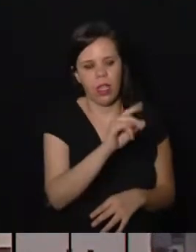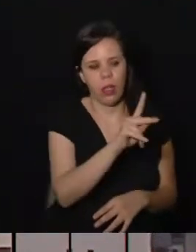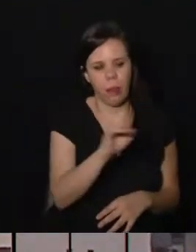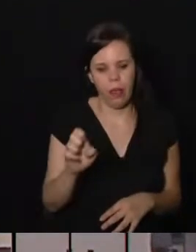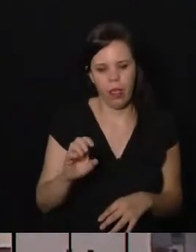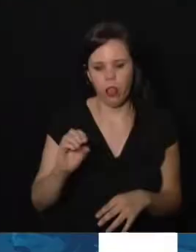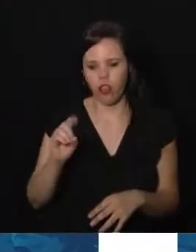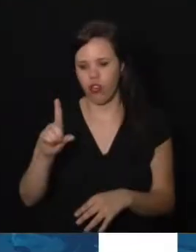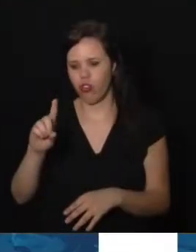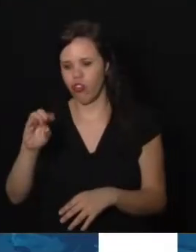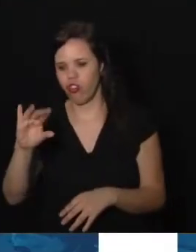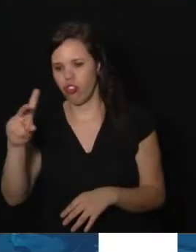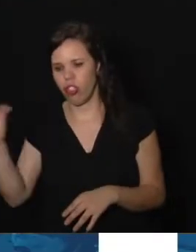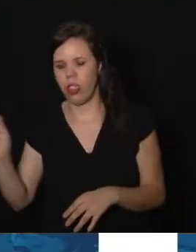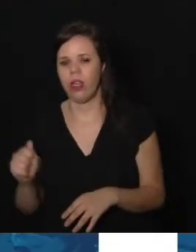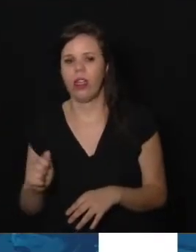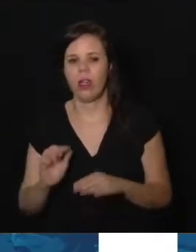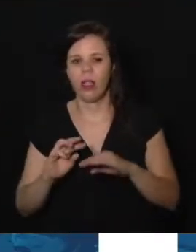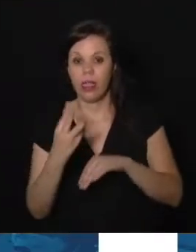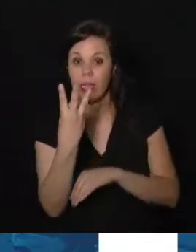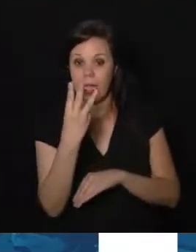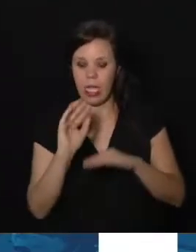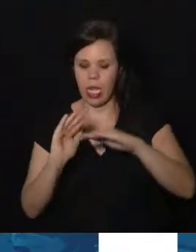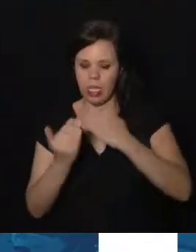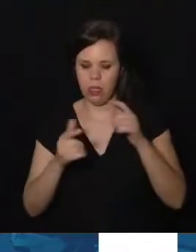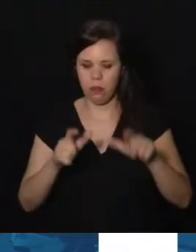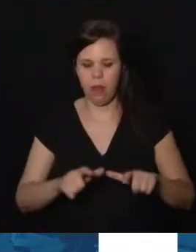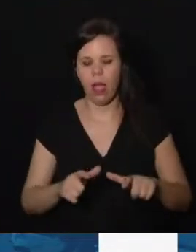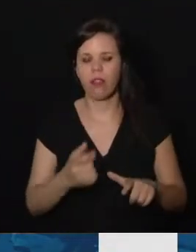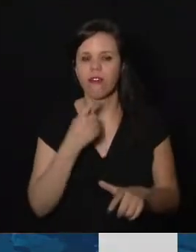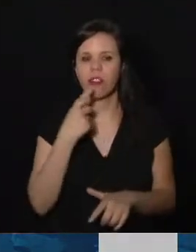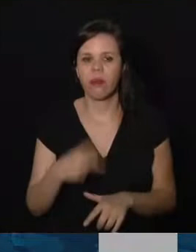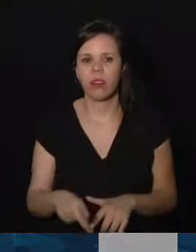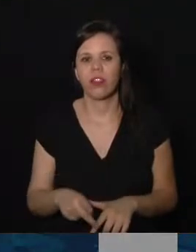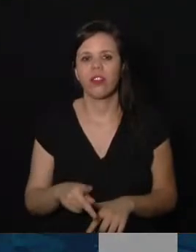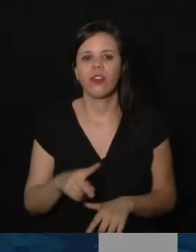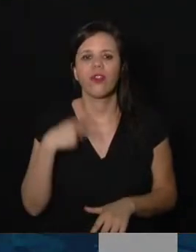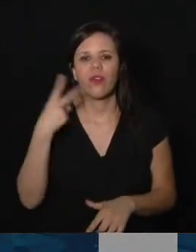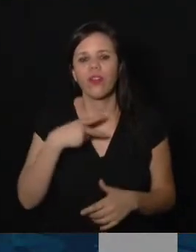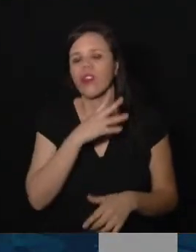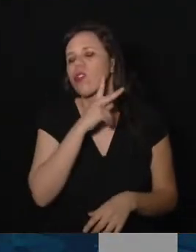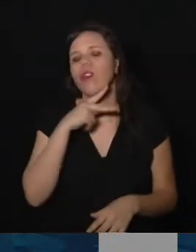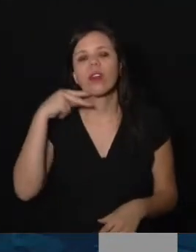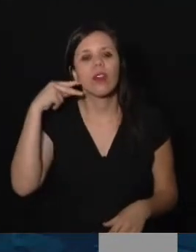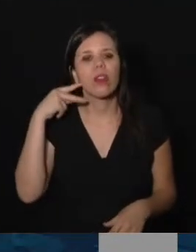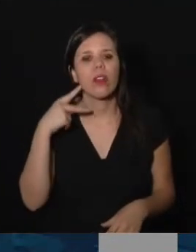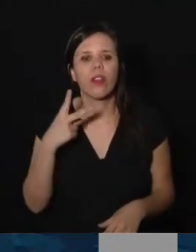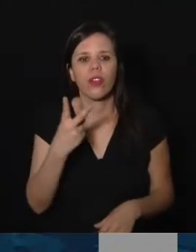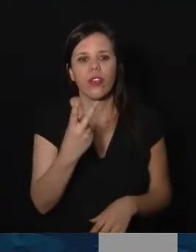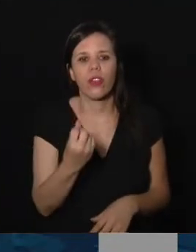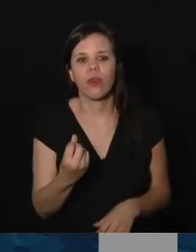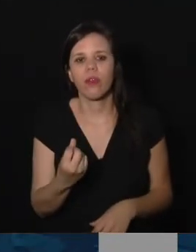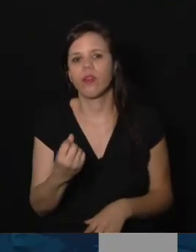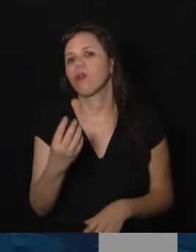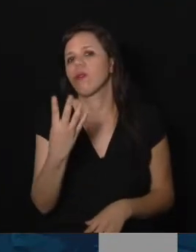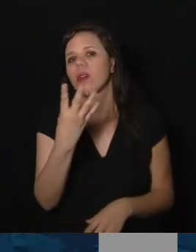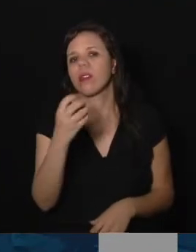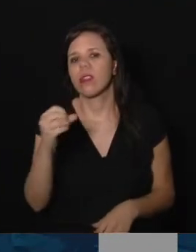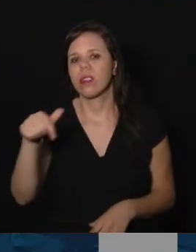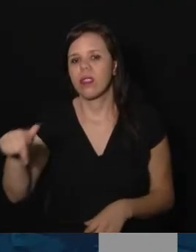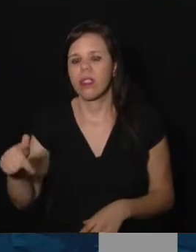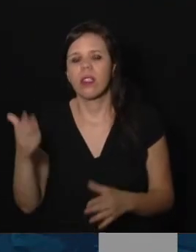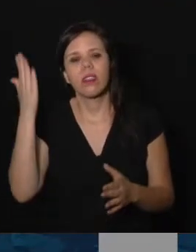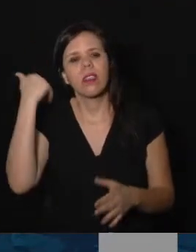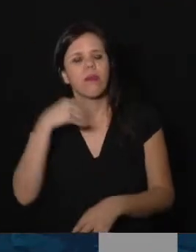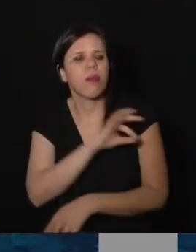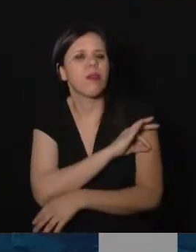Santo Odila. O vereador Permínio Monteiro protocolou um requerimento número 2407, onde pede informações ao